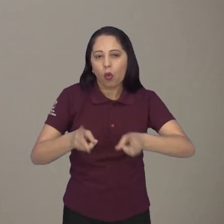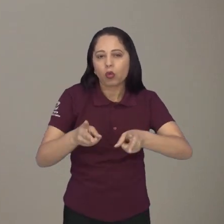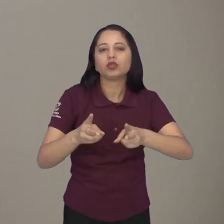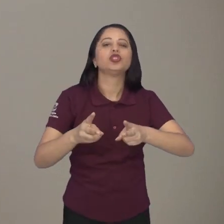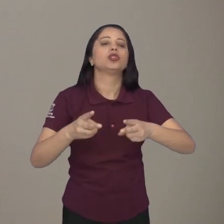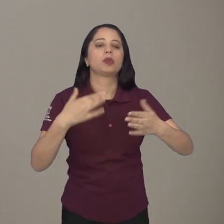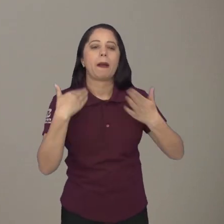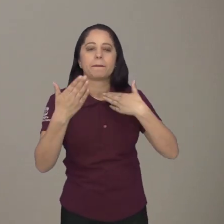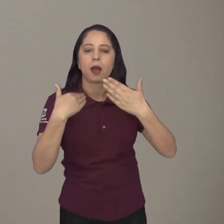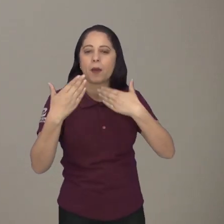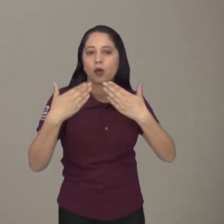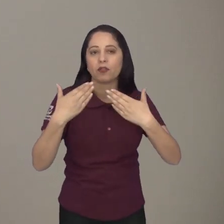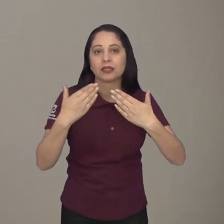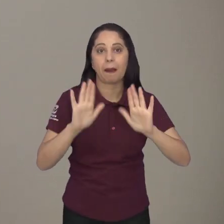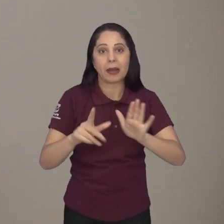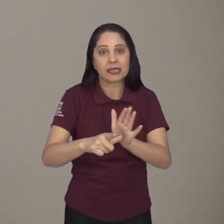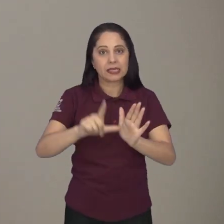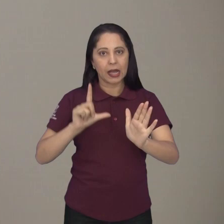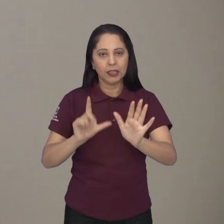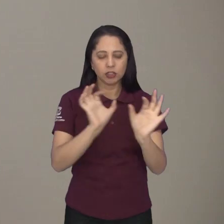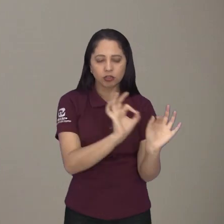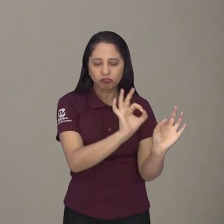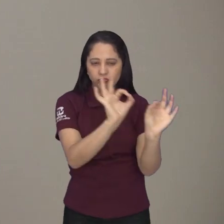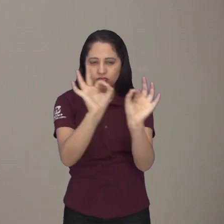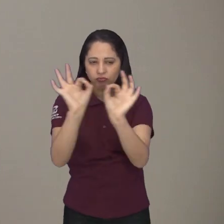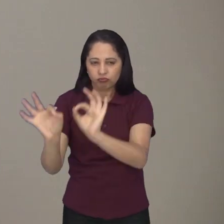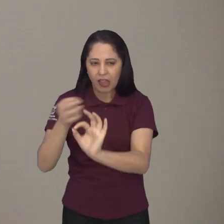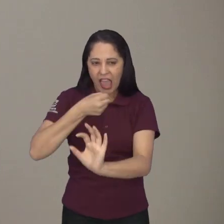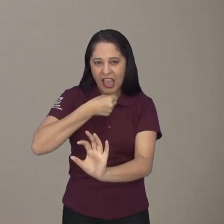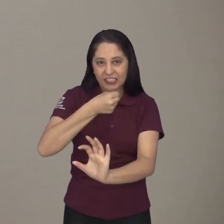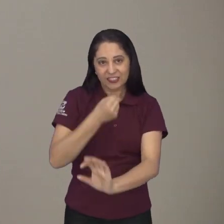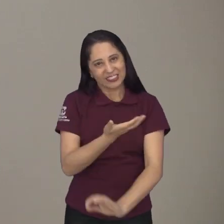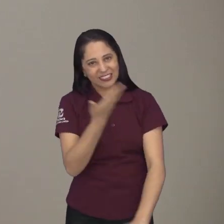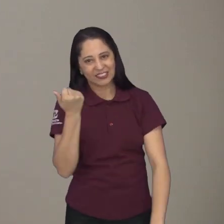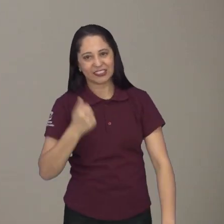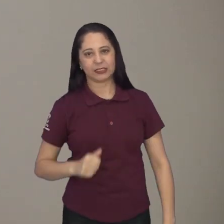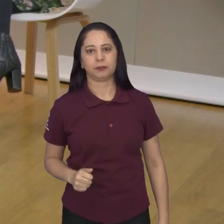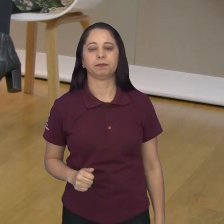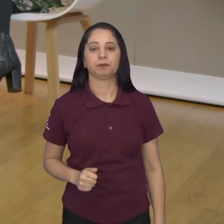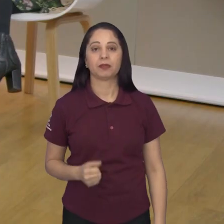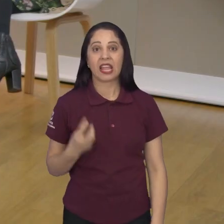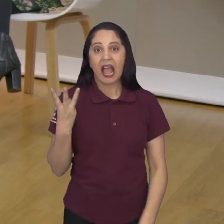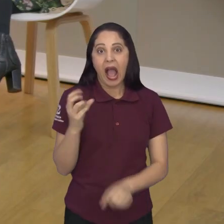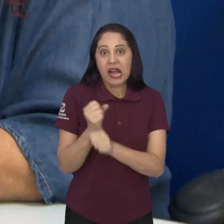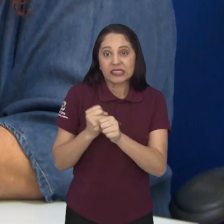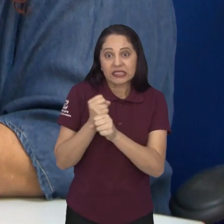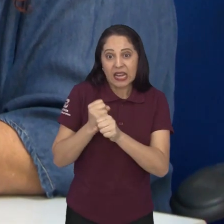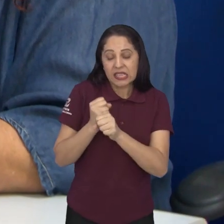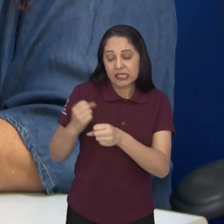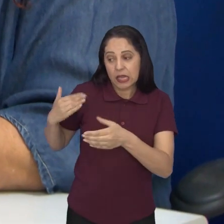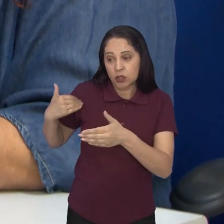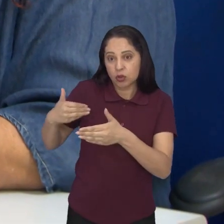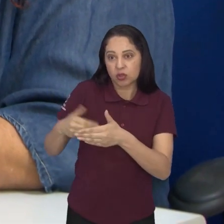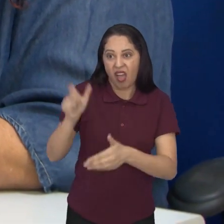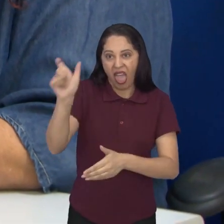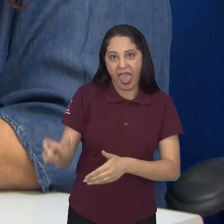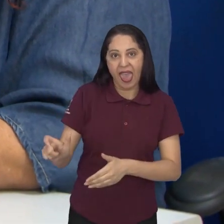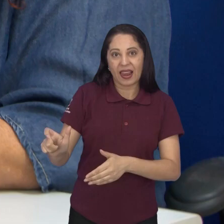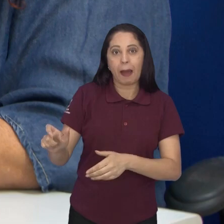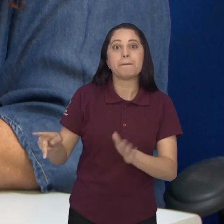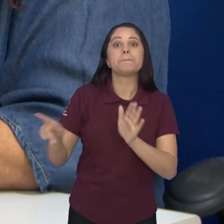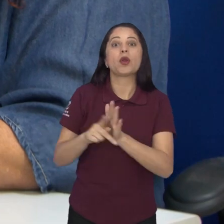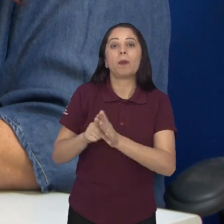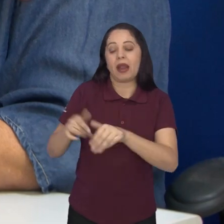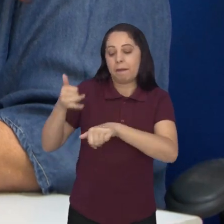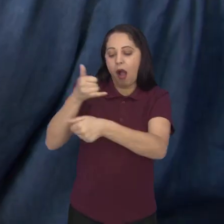sobre a saúde do fígado, eu te convido para assistir uma reportagem. Vamos ver? Há 3 anos, a Francisca teve gordura no